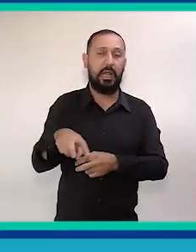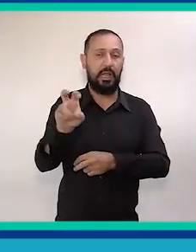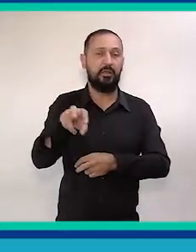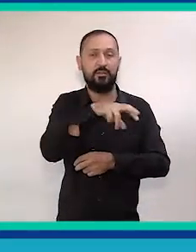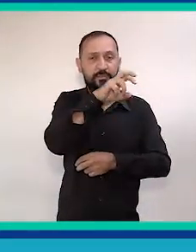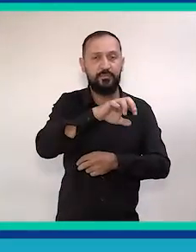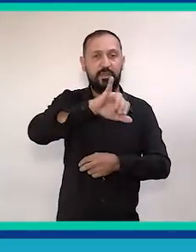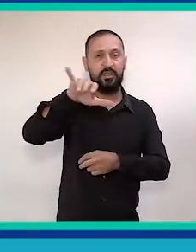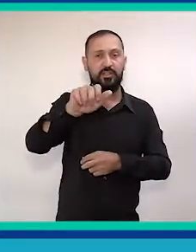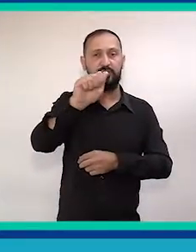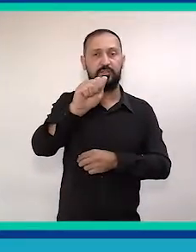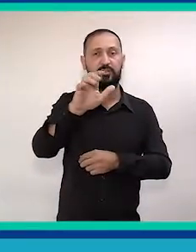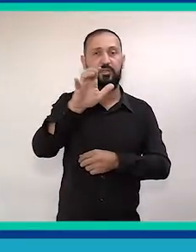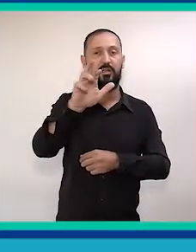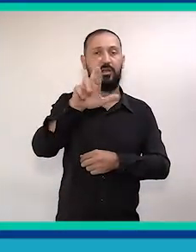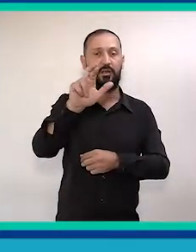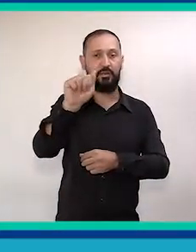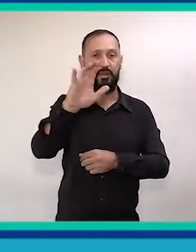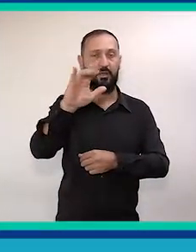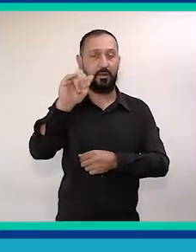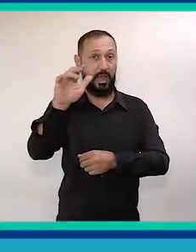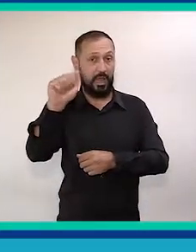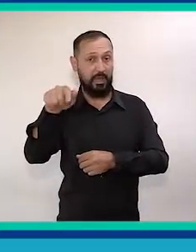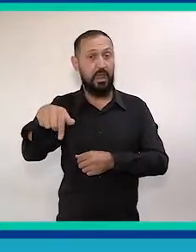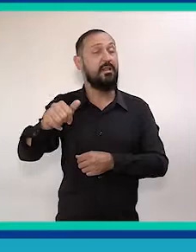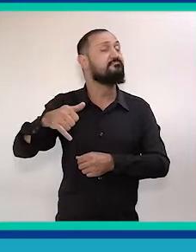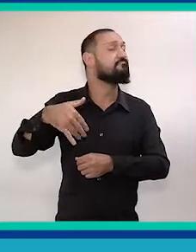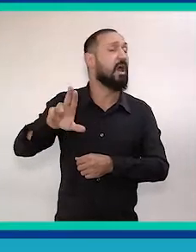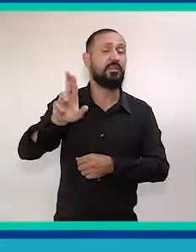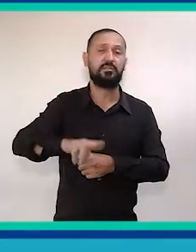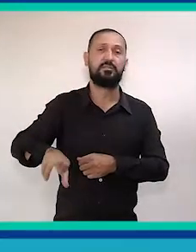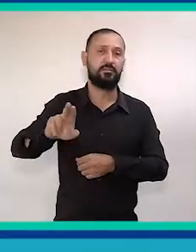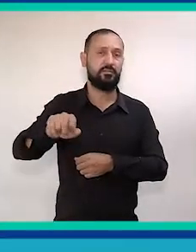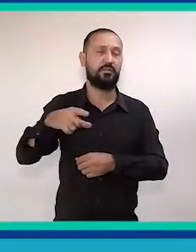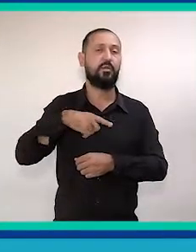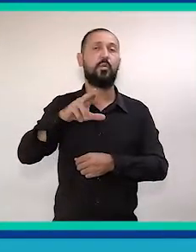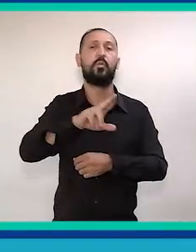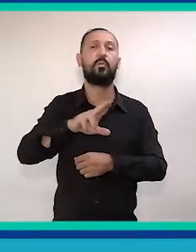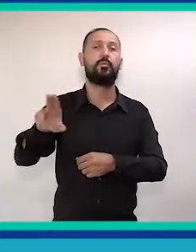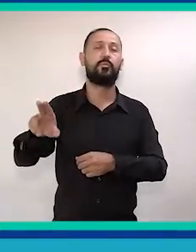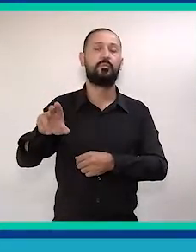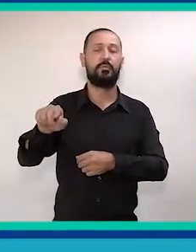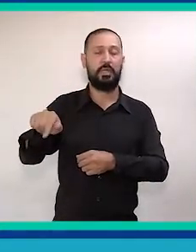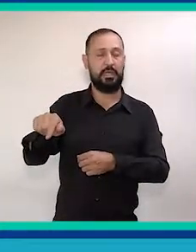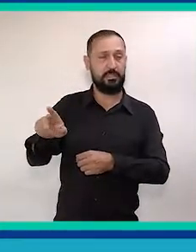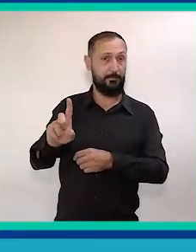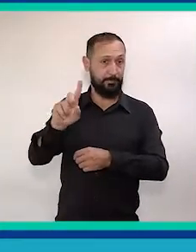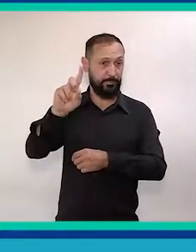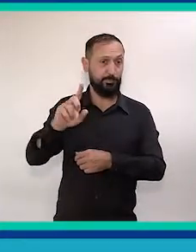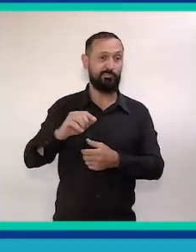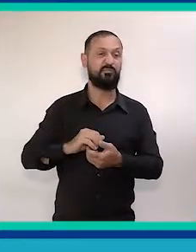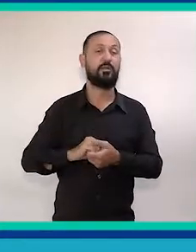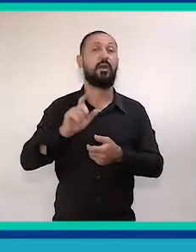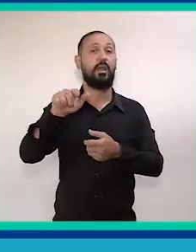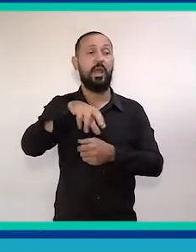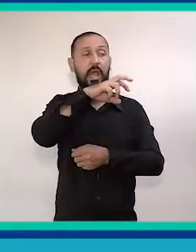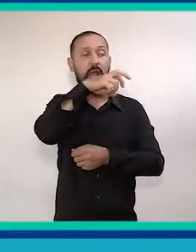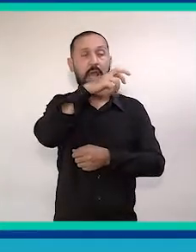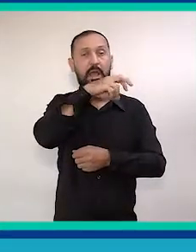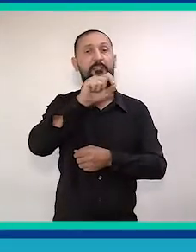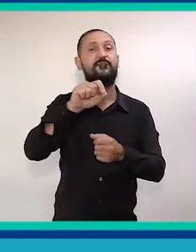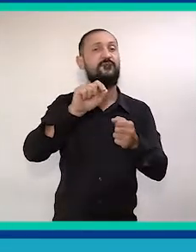serpentes, as jararacas que mais causam acidentes ofídicos, a jararaca caiçaca, que é cientificamente chamada de Bothrops